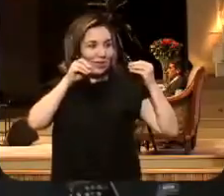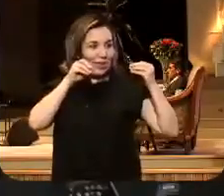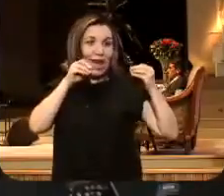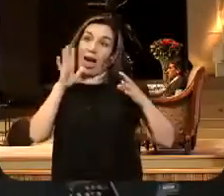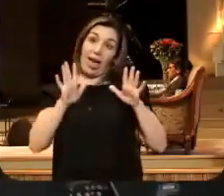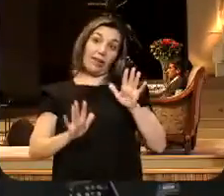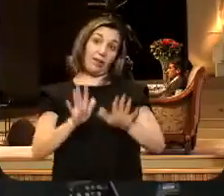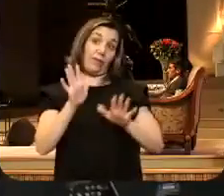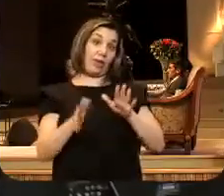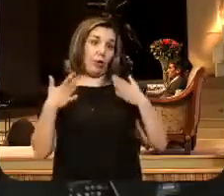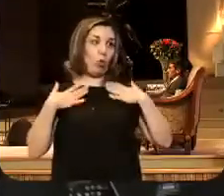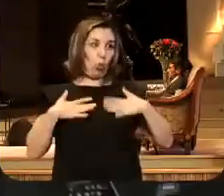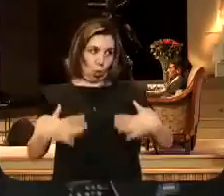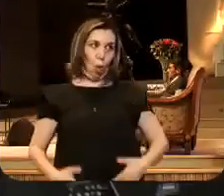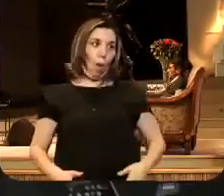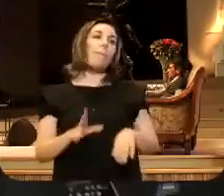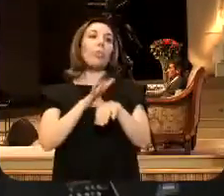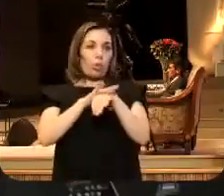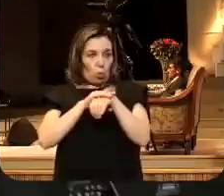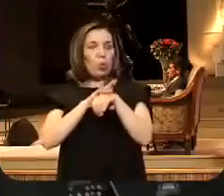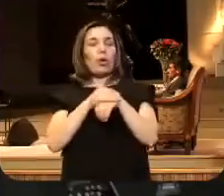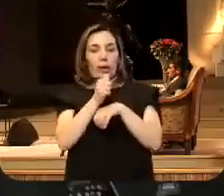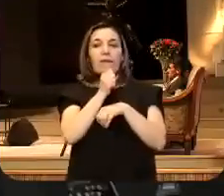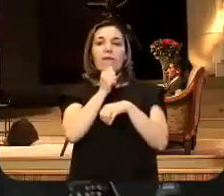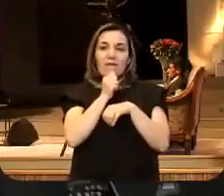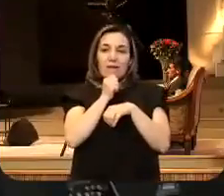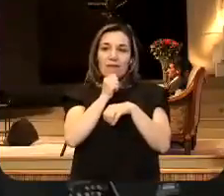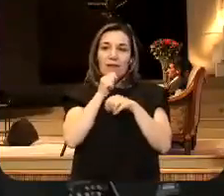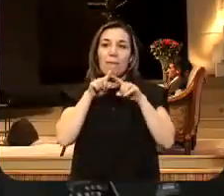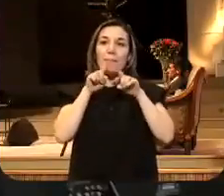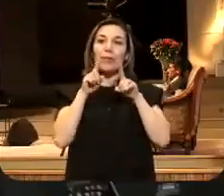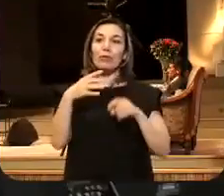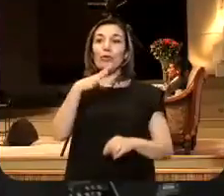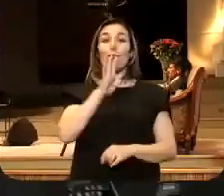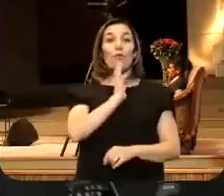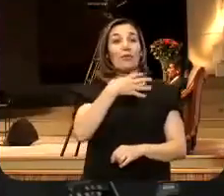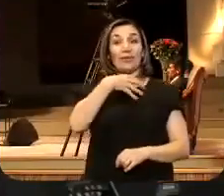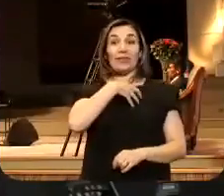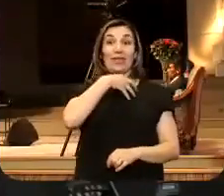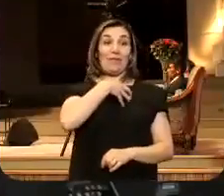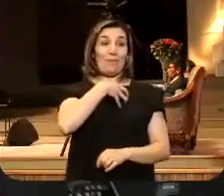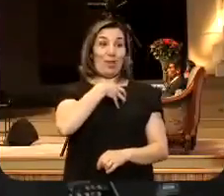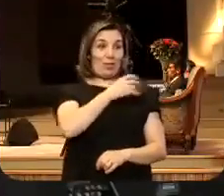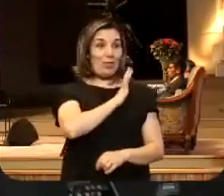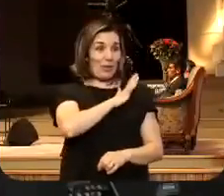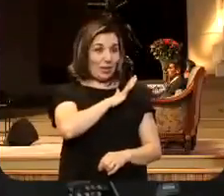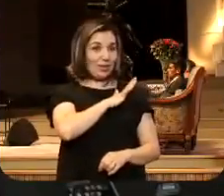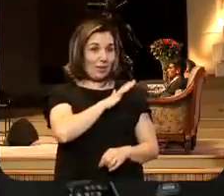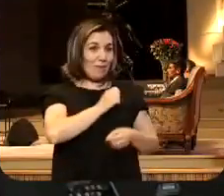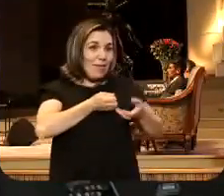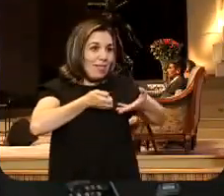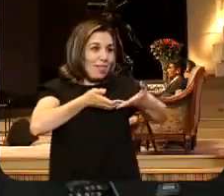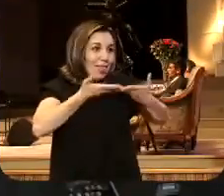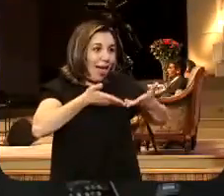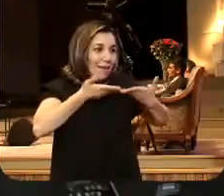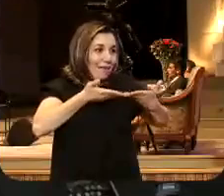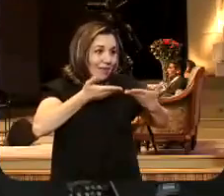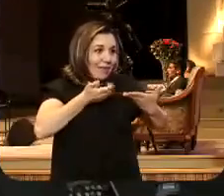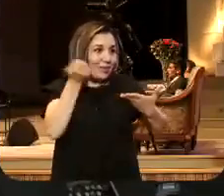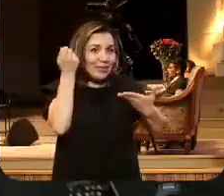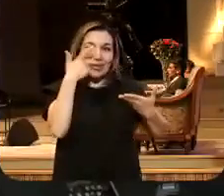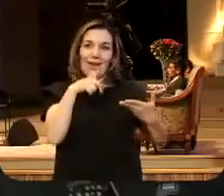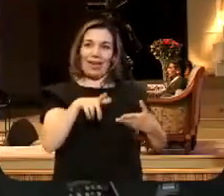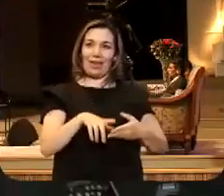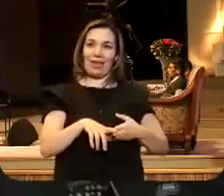nossa natureza é ficar dentro da nossa zona de conforto. E o tempo vai